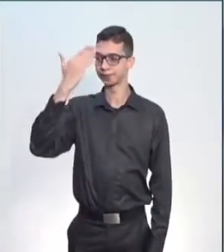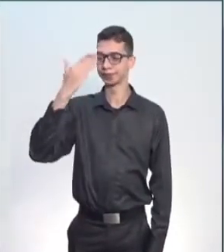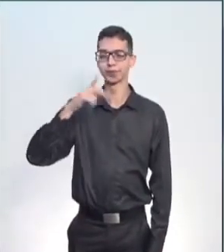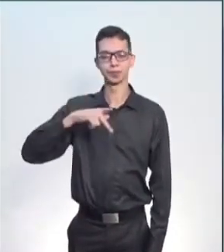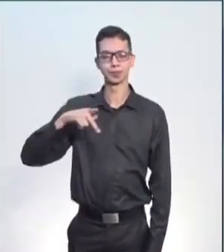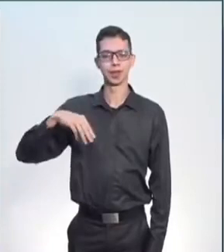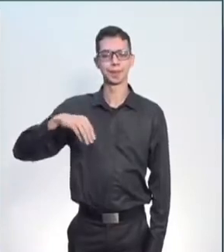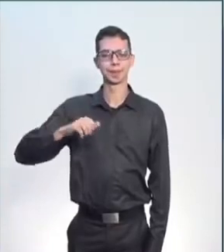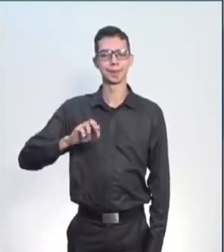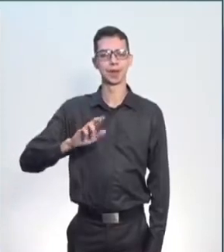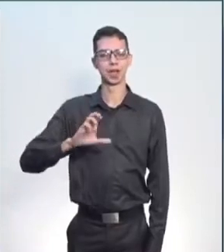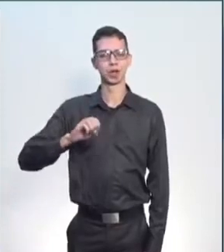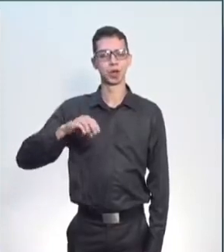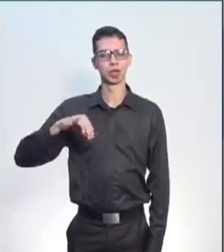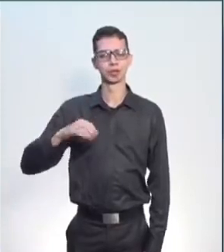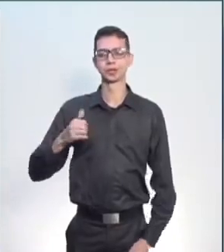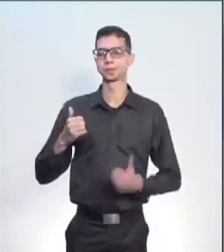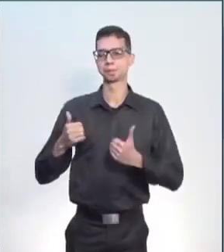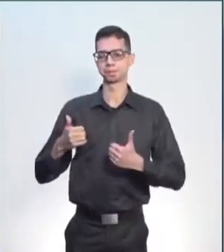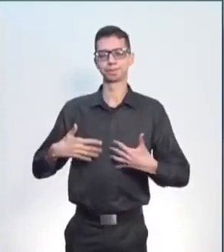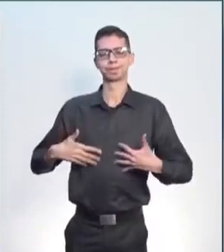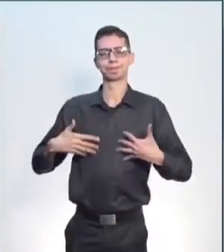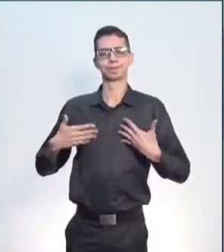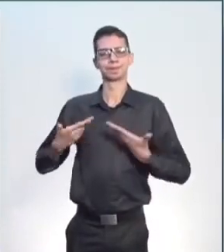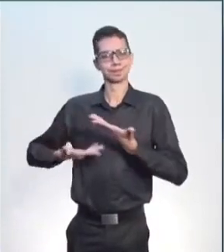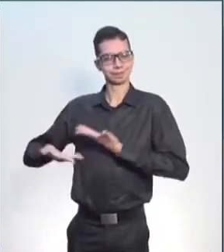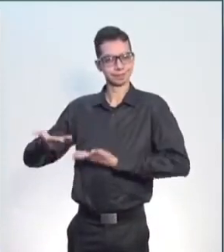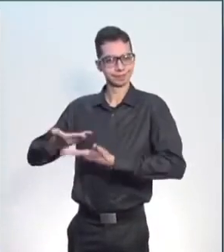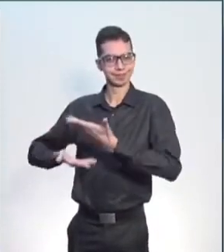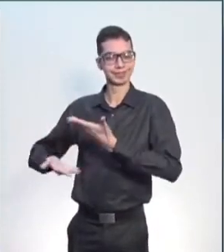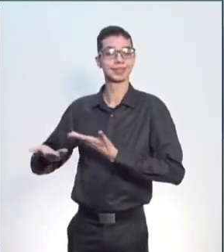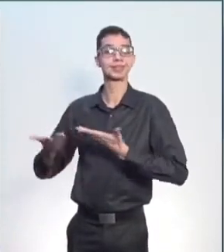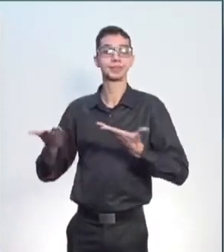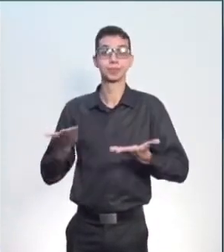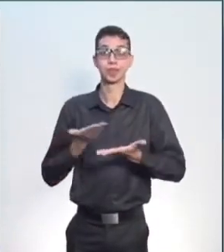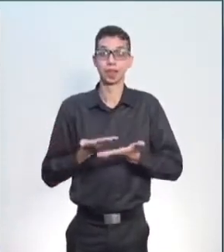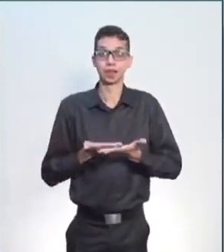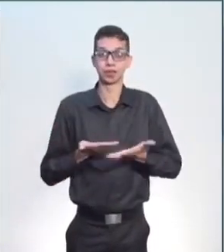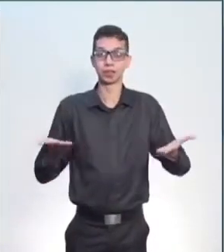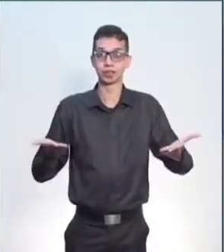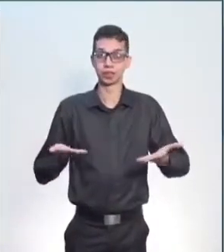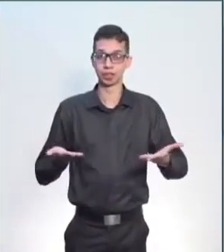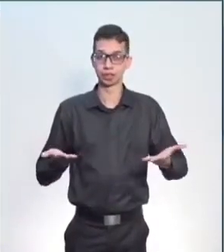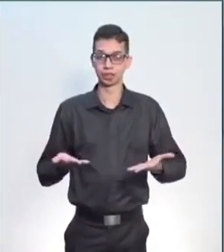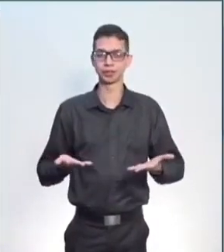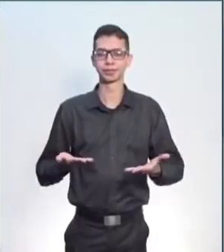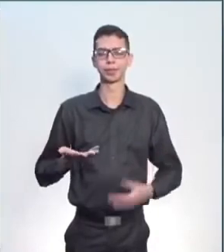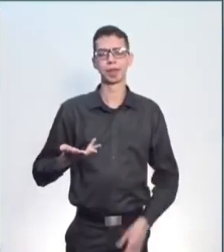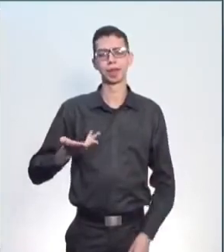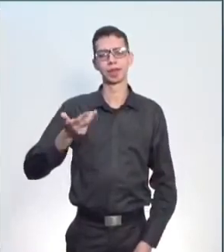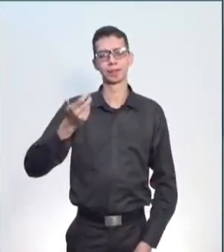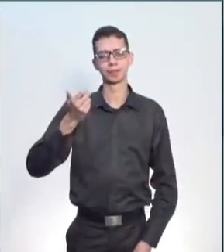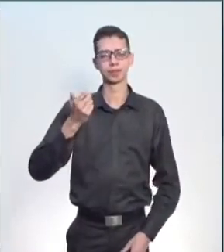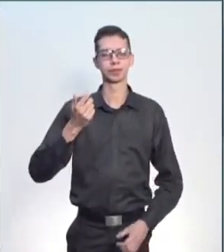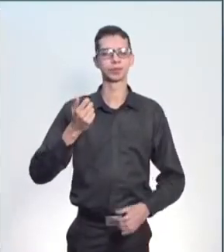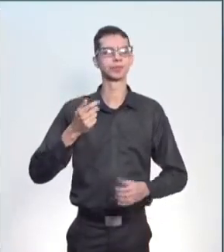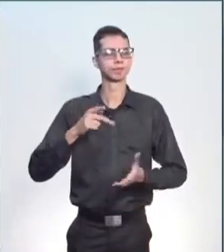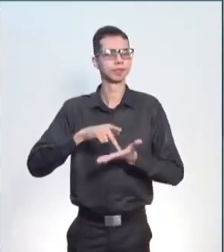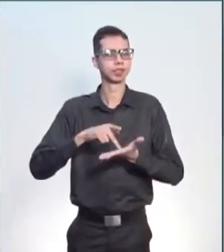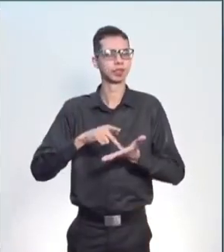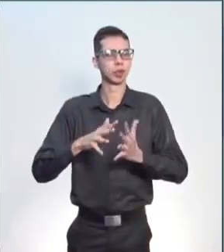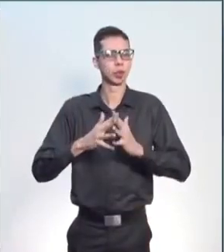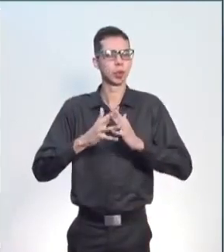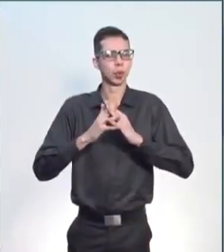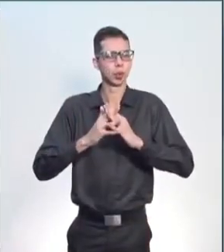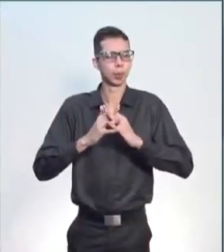gentil. Essa aula nós vamos trabalhar uma habilidade bem complexa. Os professores que estão